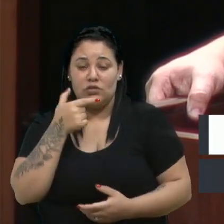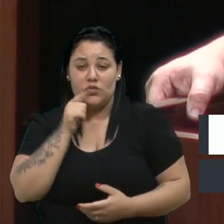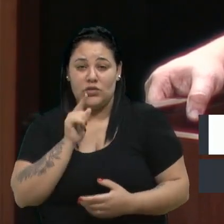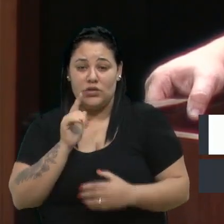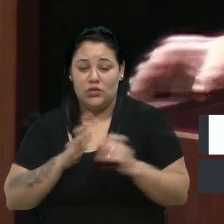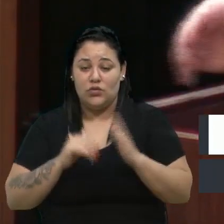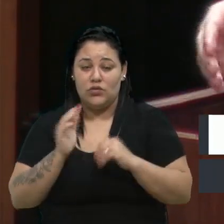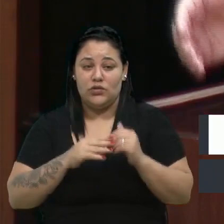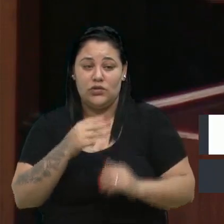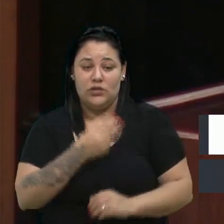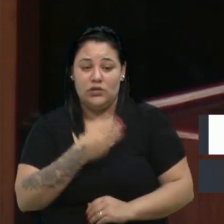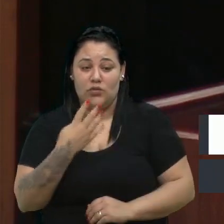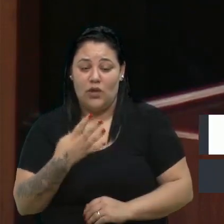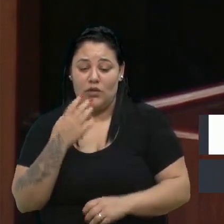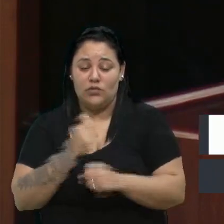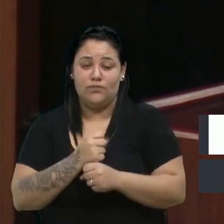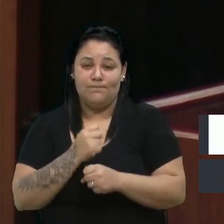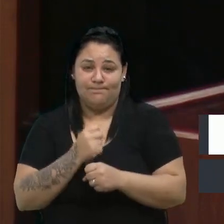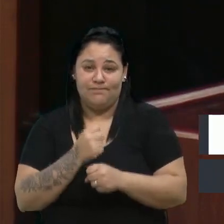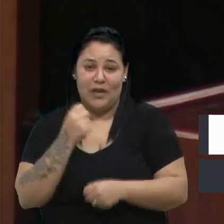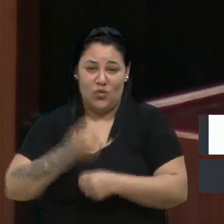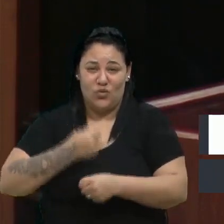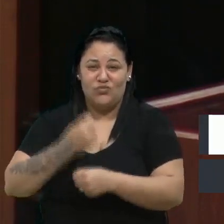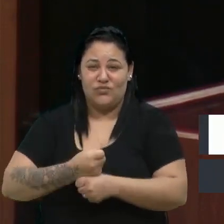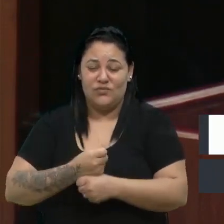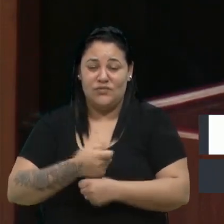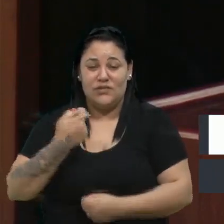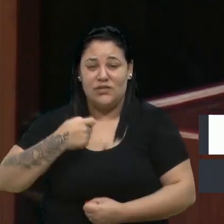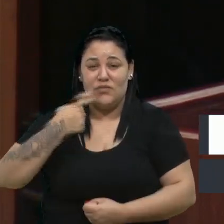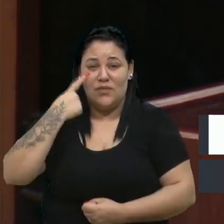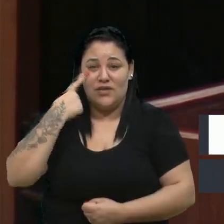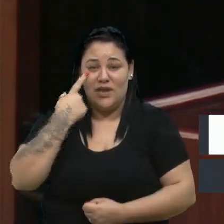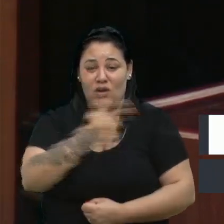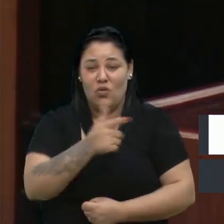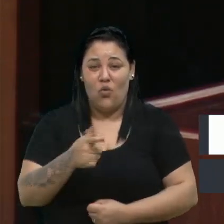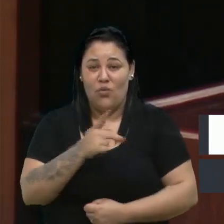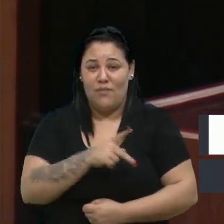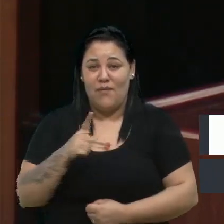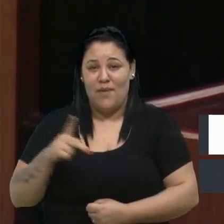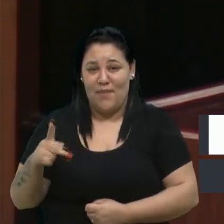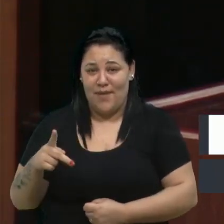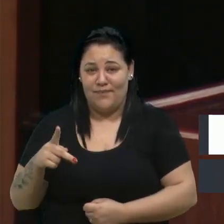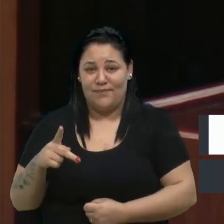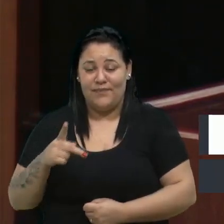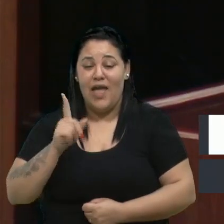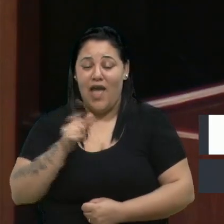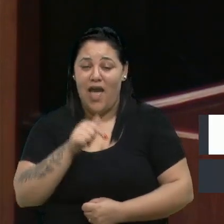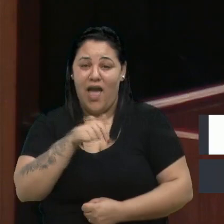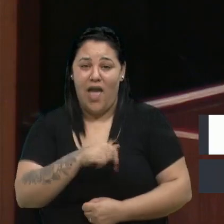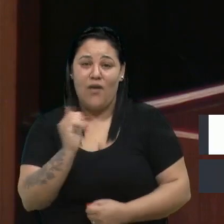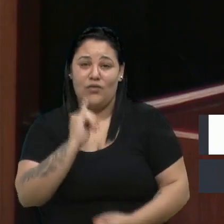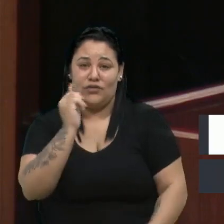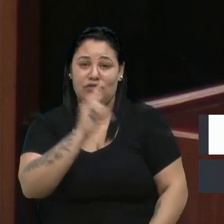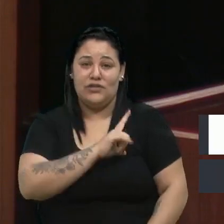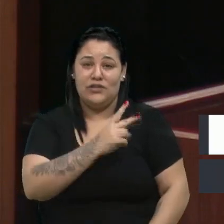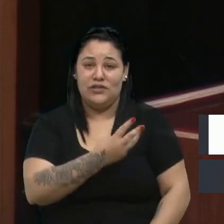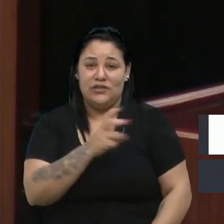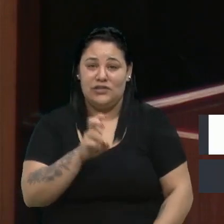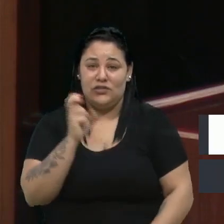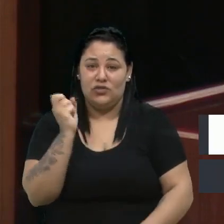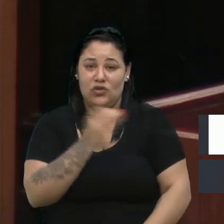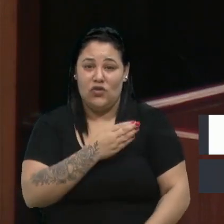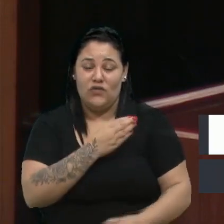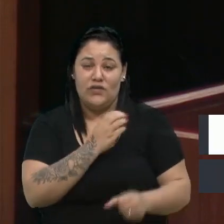teríamos que pensar numa outra PPP. Esta é importante, sim, super importante, são 35 novas escolas, mas